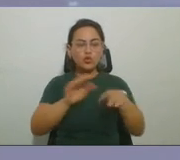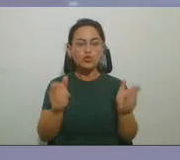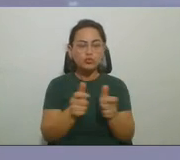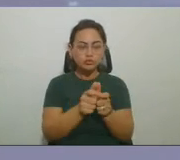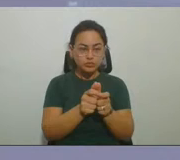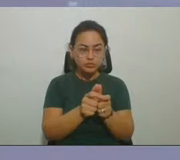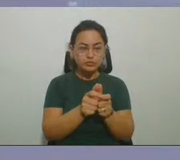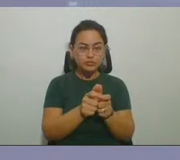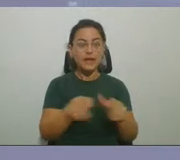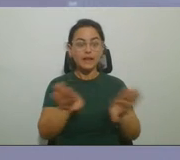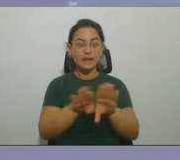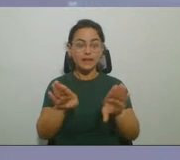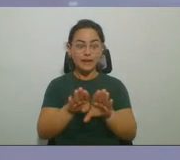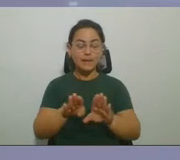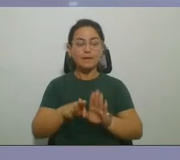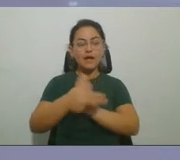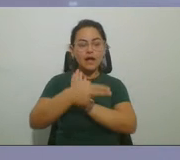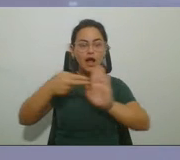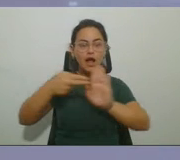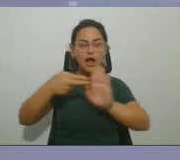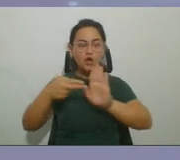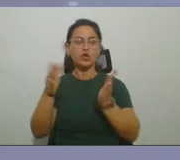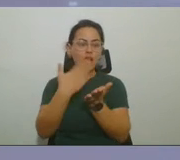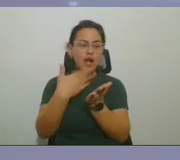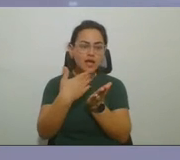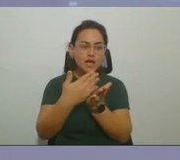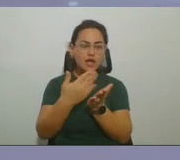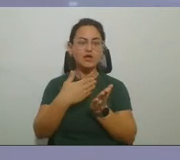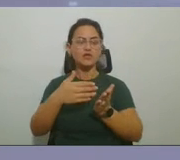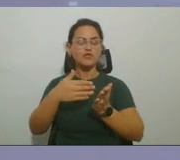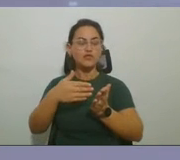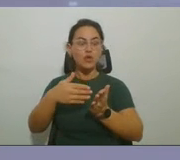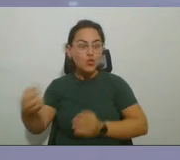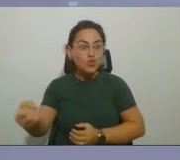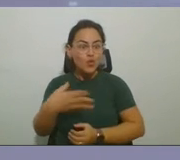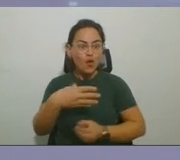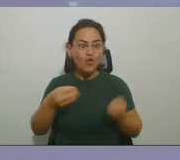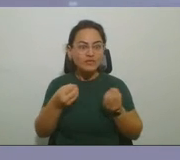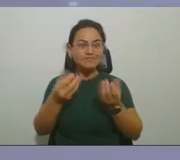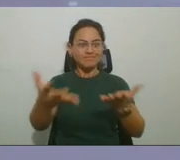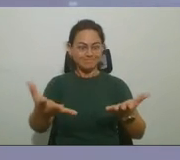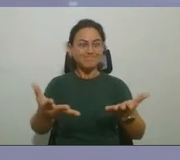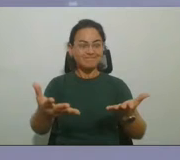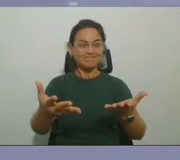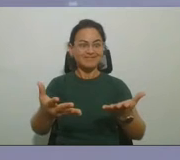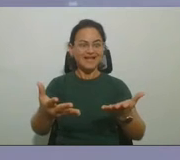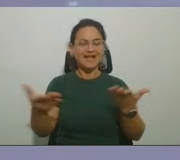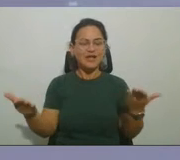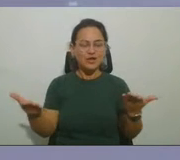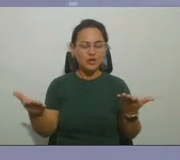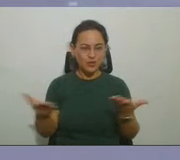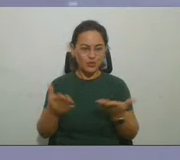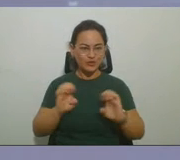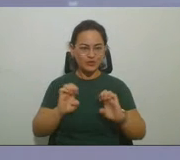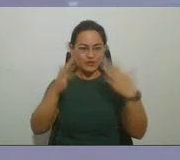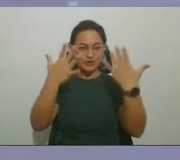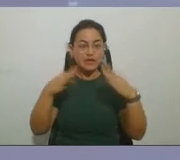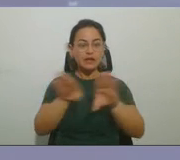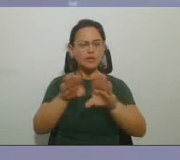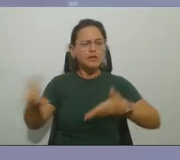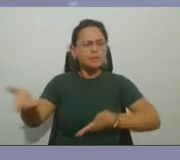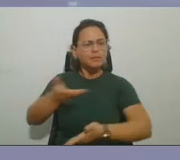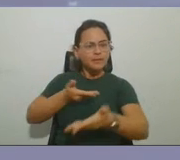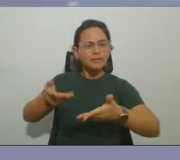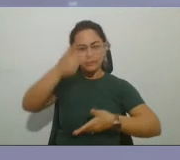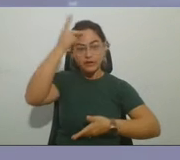autores e autoras de livros que lançaram, que estão lançando em nosso evento, os mediadores e